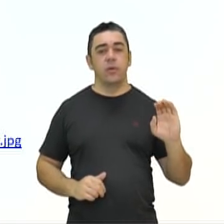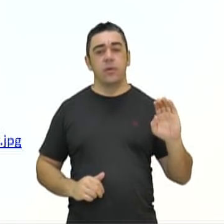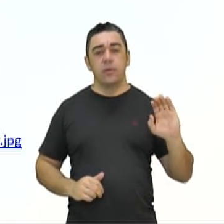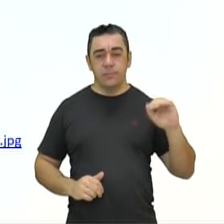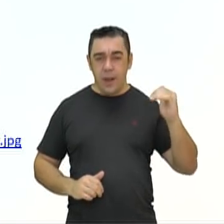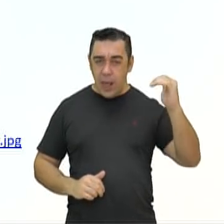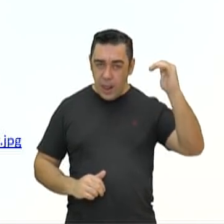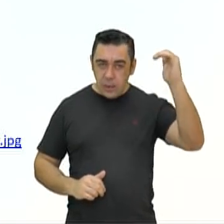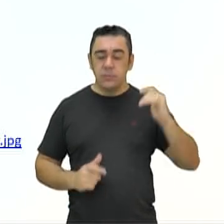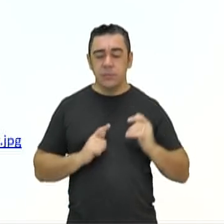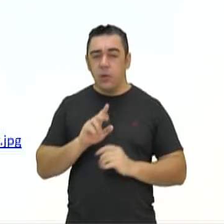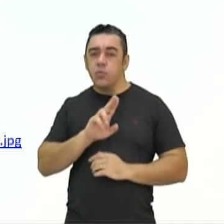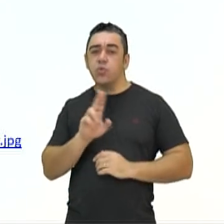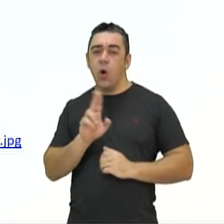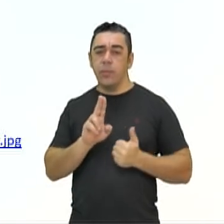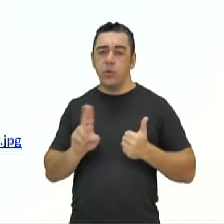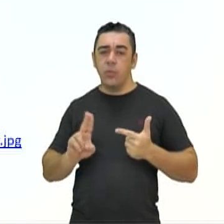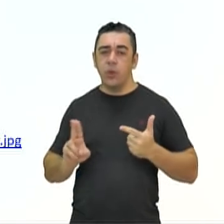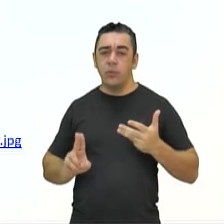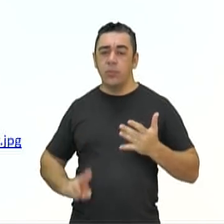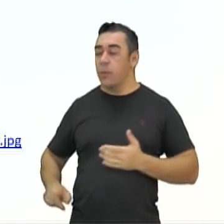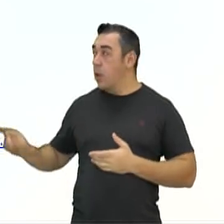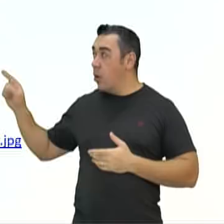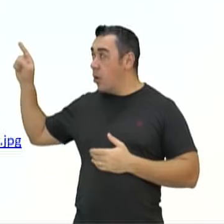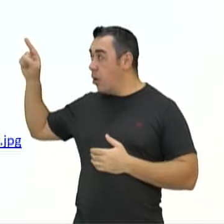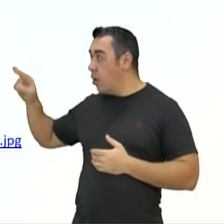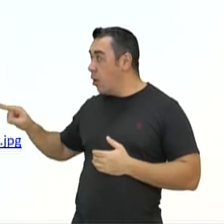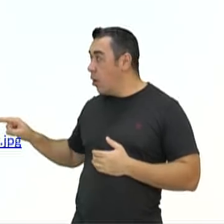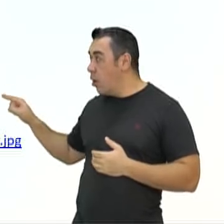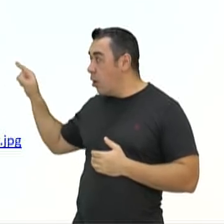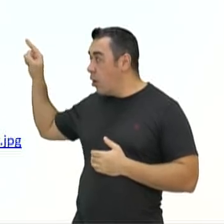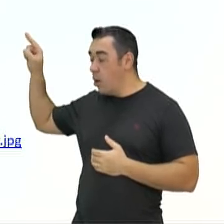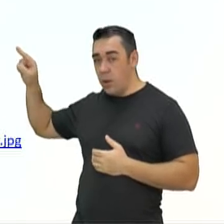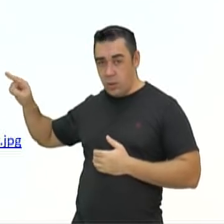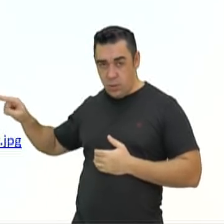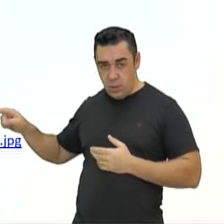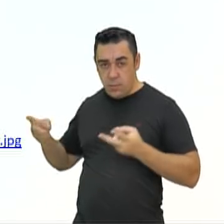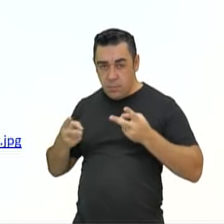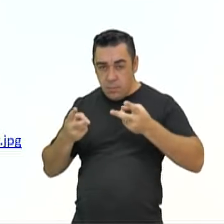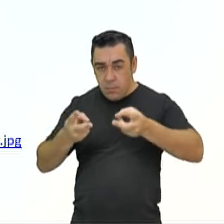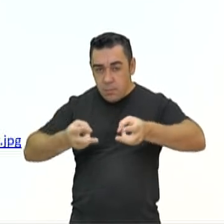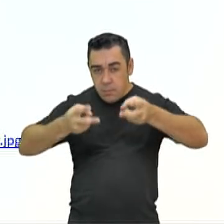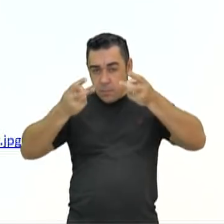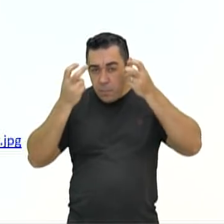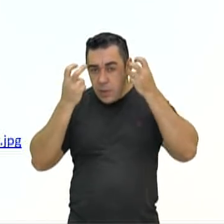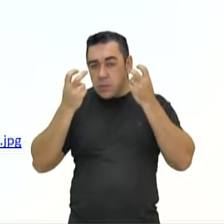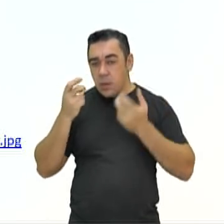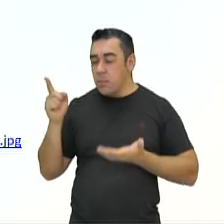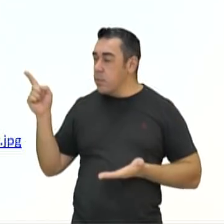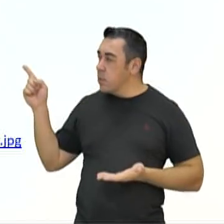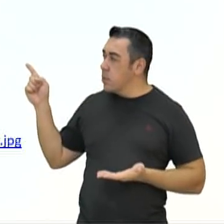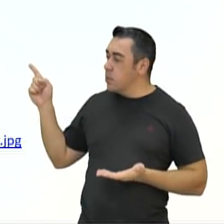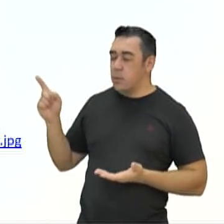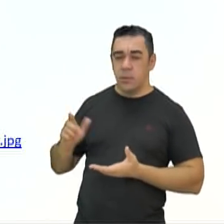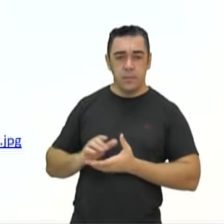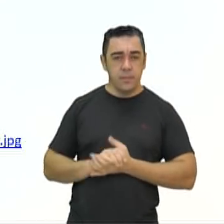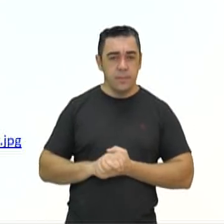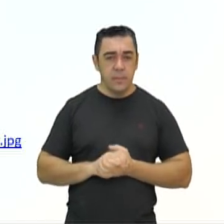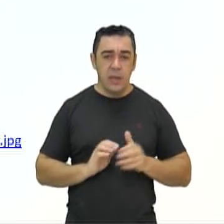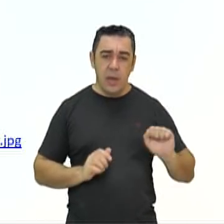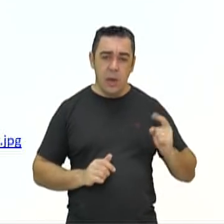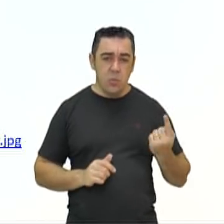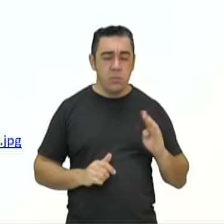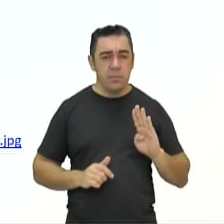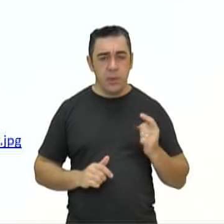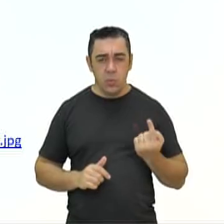nesses endereços, né, nas letras e números, para você fazer uma atividade que daqui a pouco a gente vai estar colocando para vocês aí. Ó. Então, veja lá, ó, A1,